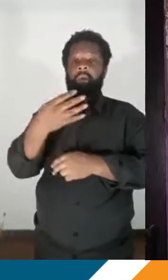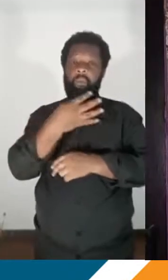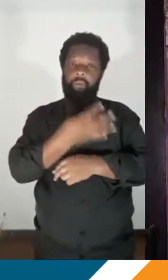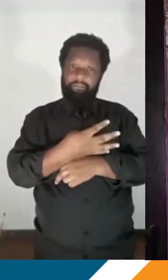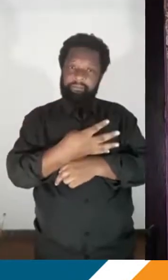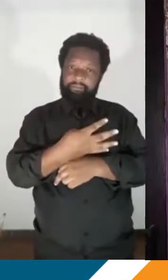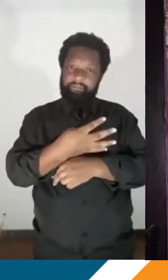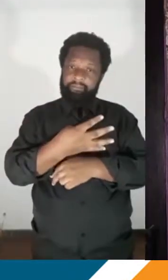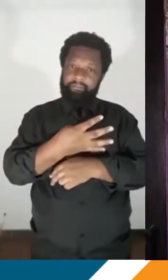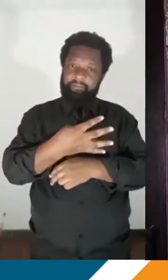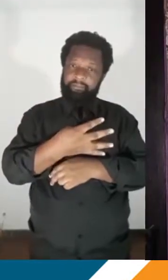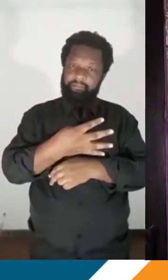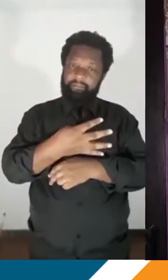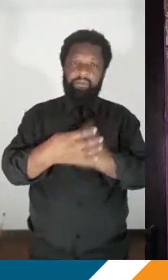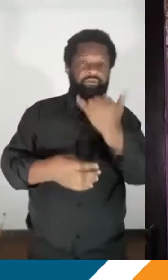a